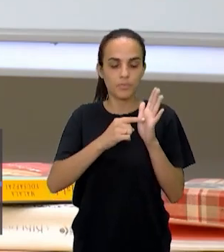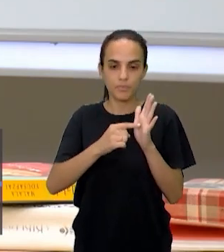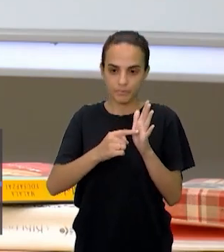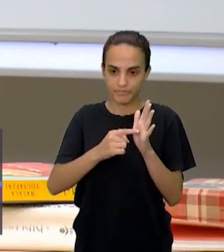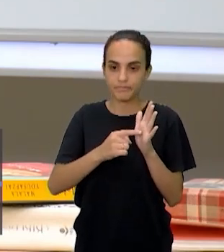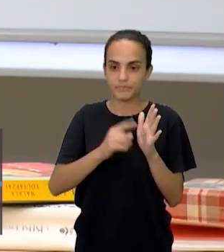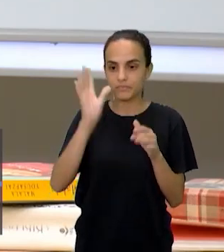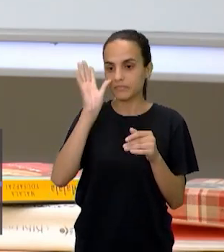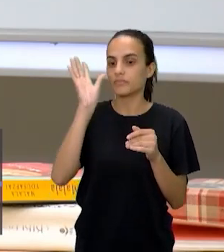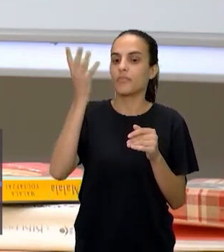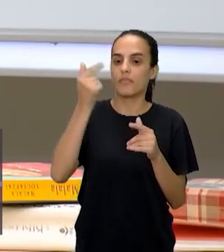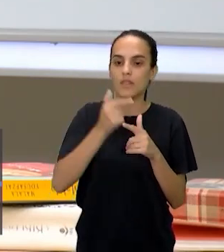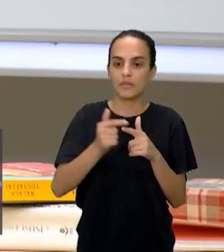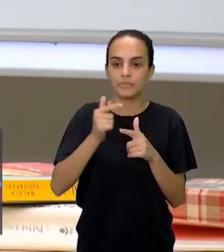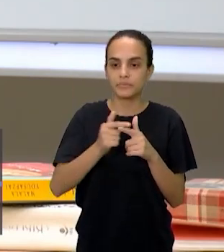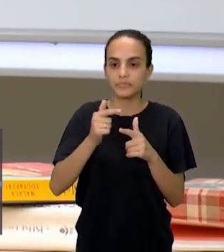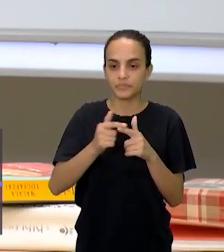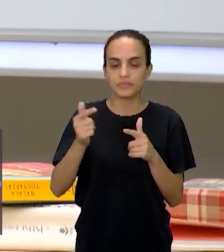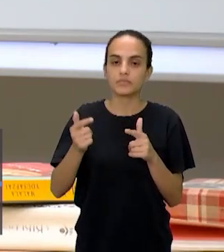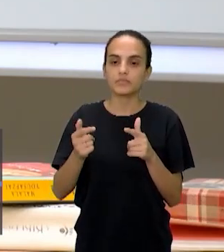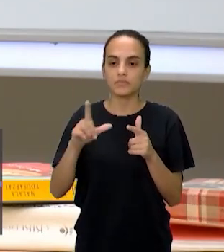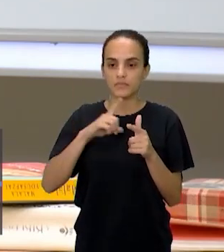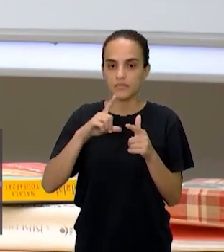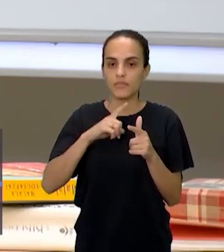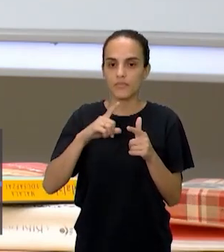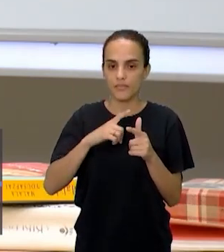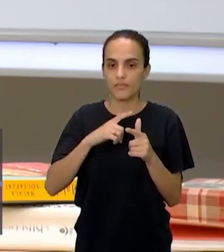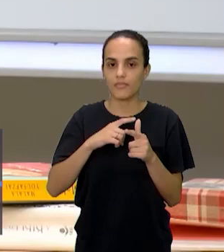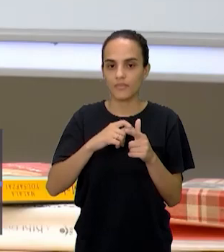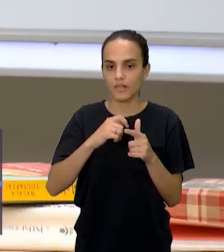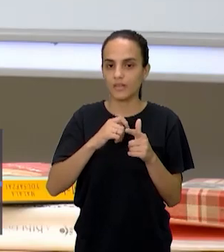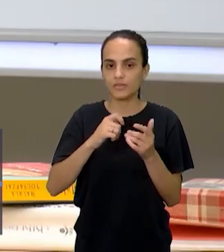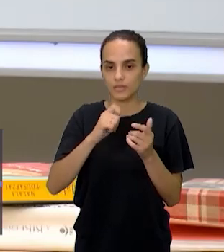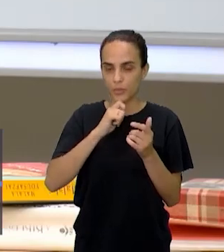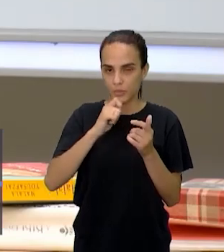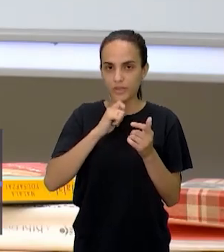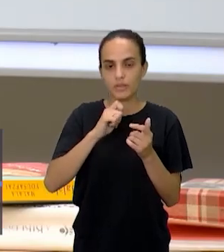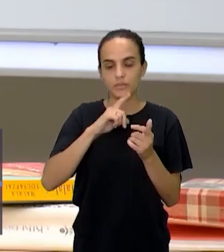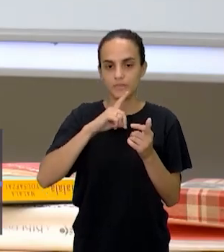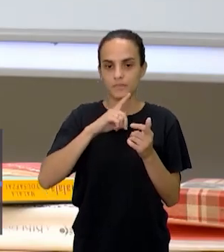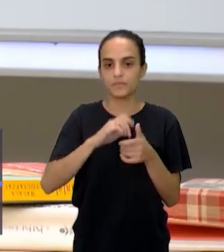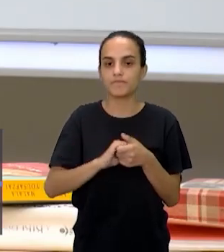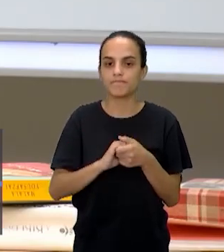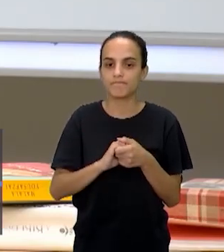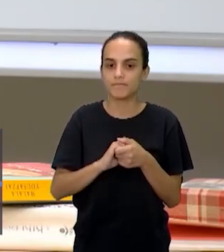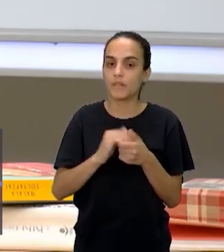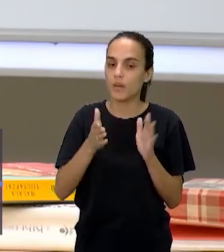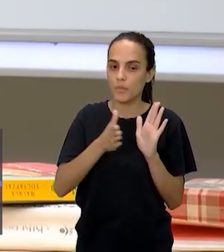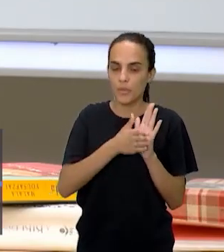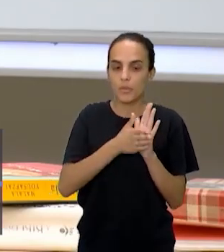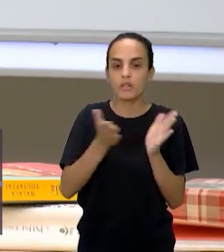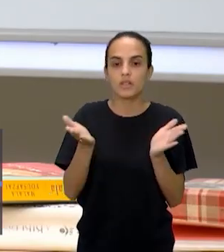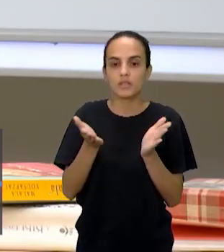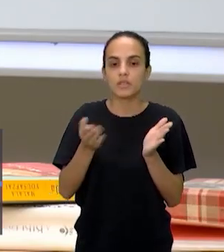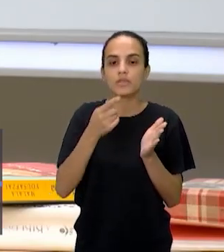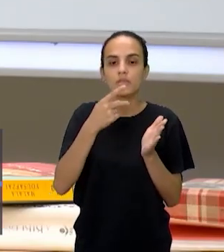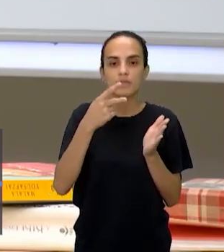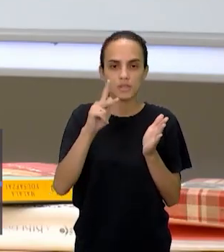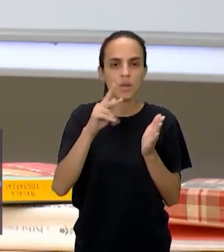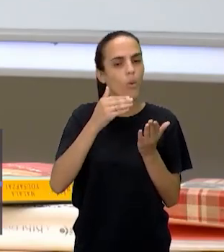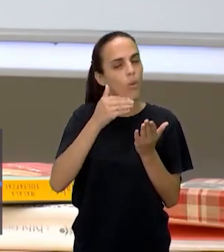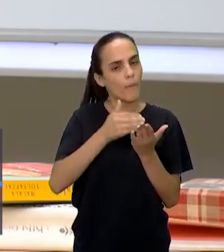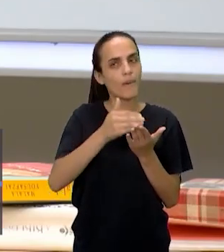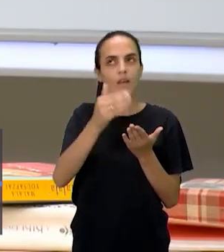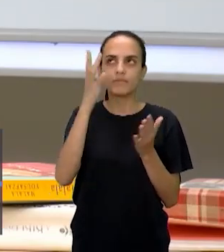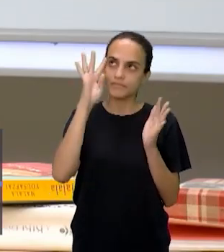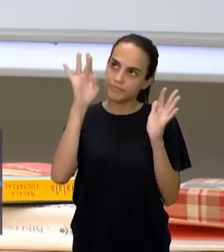uma solução para o problema, que essa é a finalidade do artigo de opinião. Ao final, você pensar. Mas a proposta de hoje é que você comece a